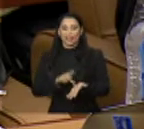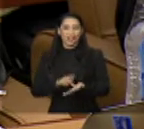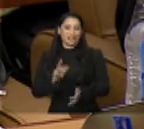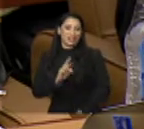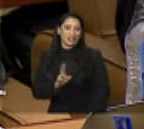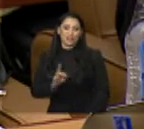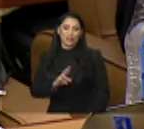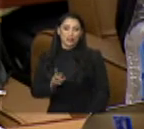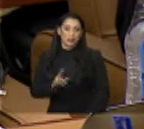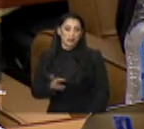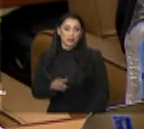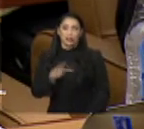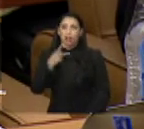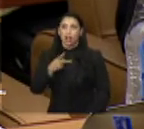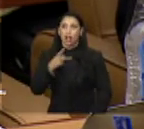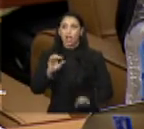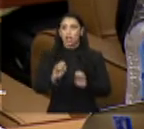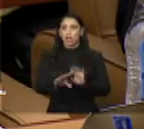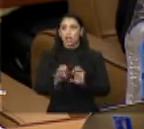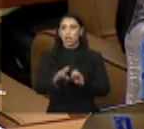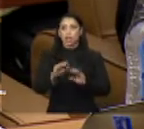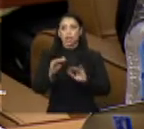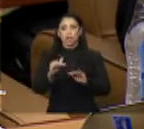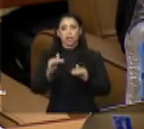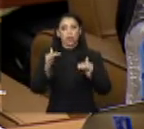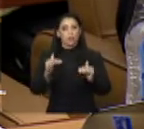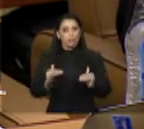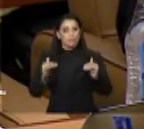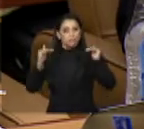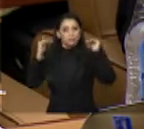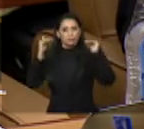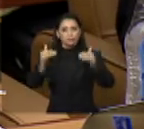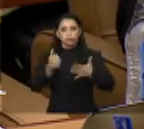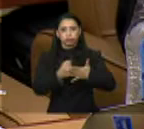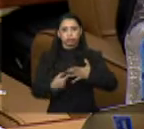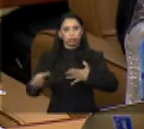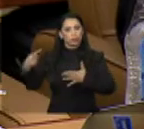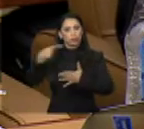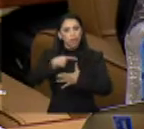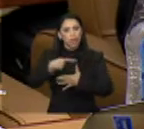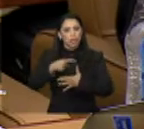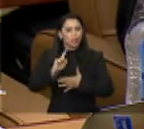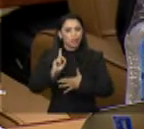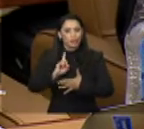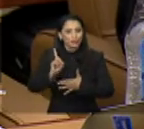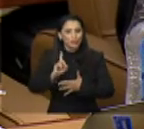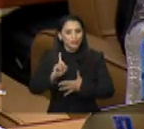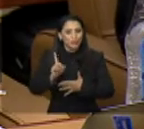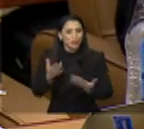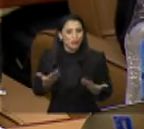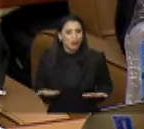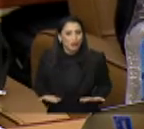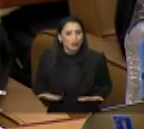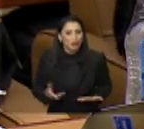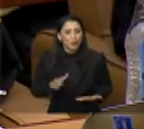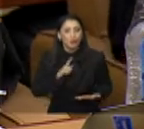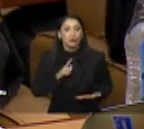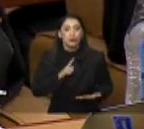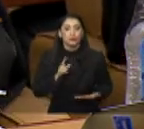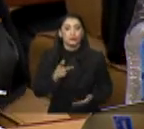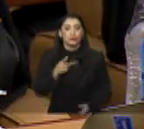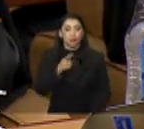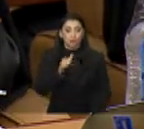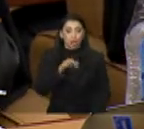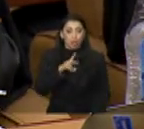a grande prioridade mas a verdade é que com exceção da permanência mais prolongada de Paulo